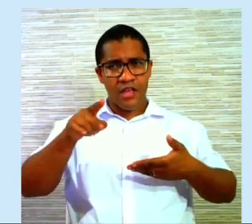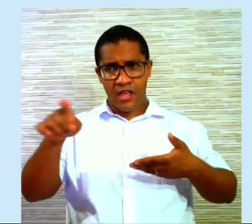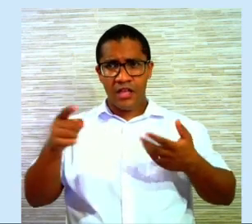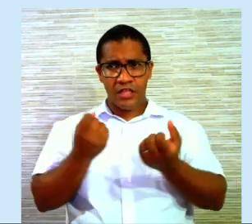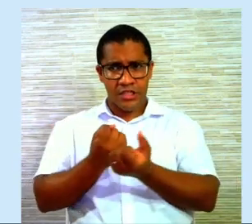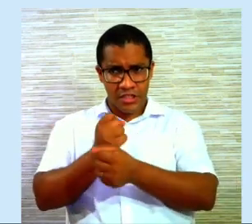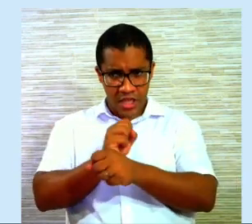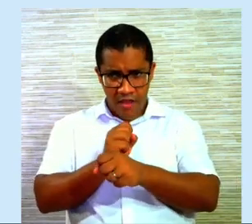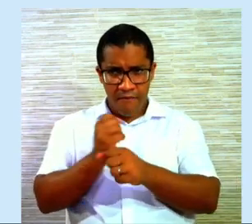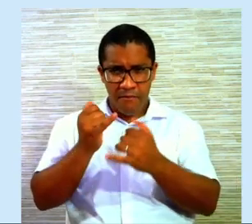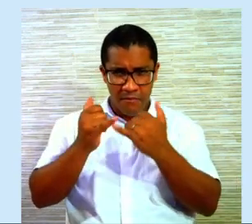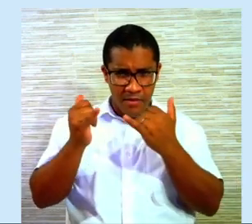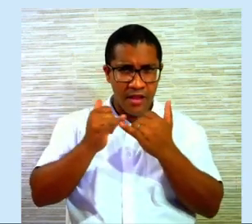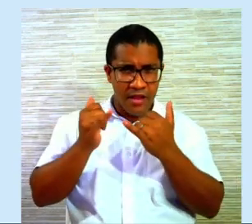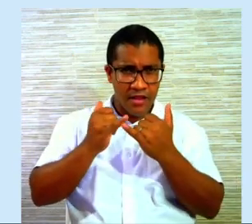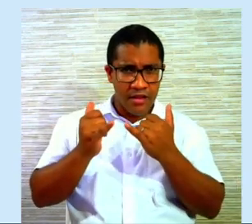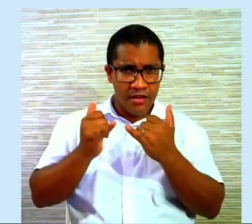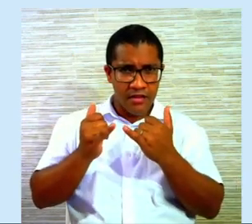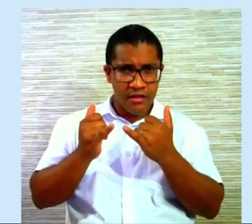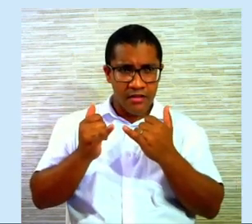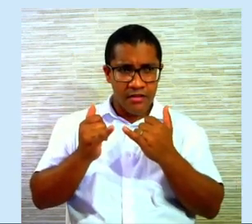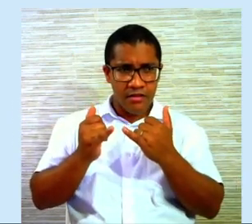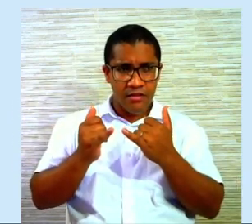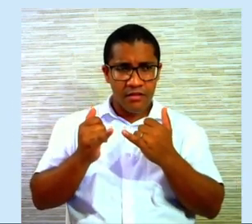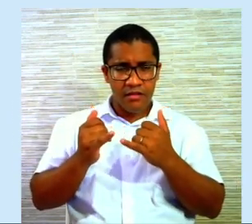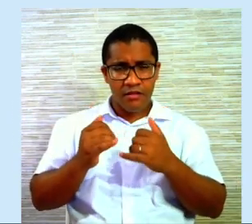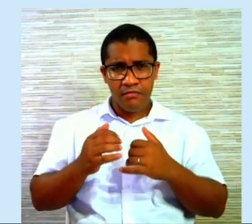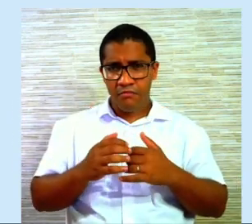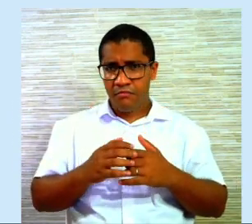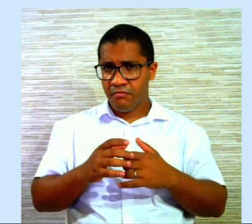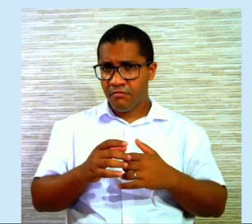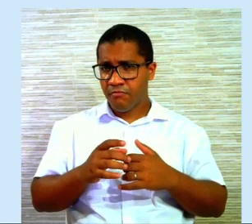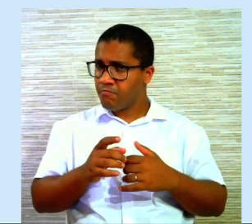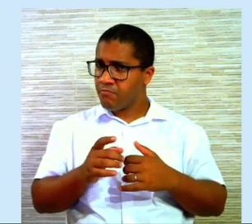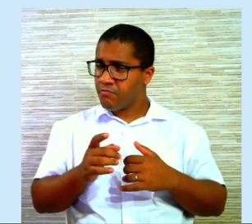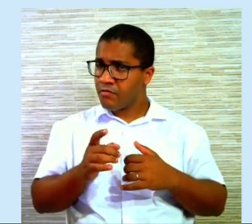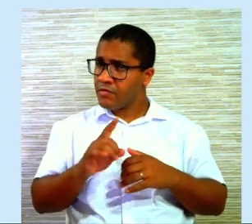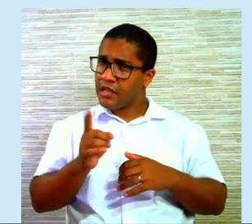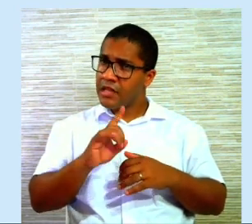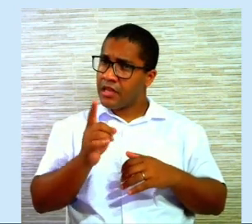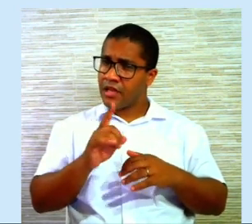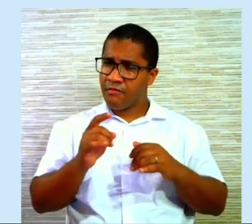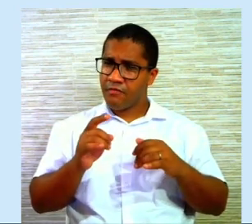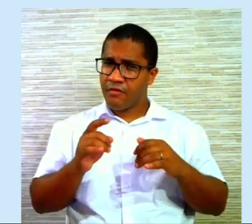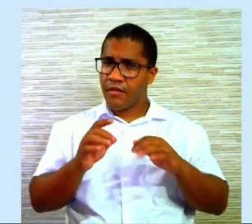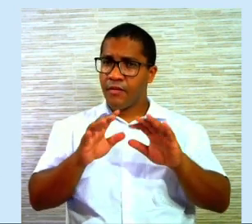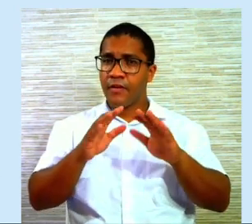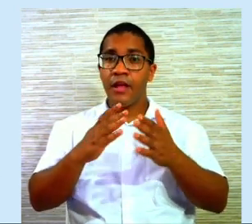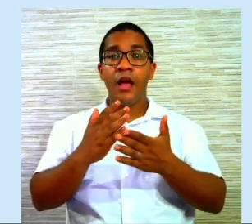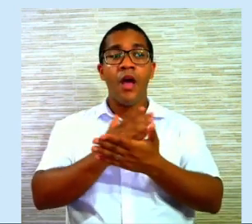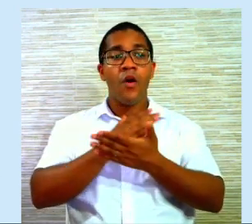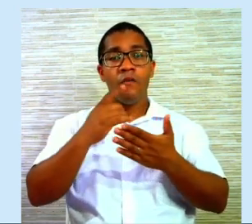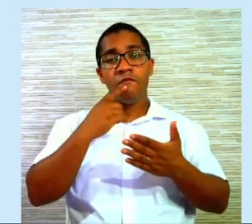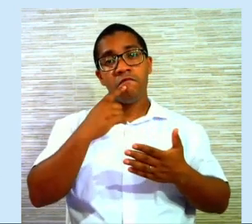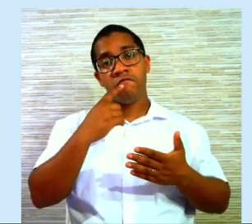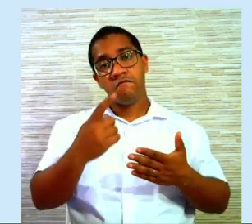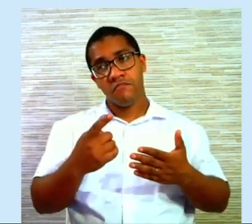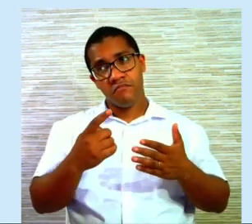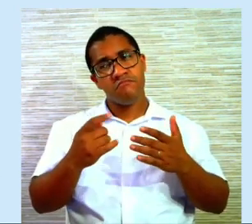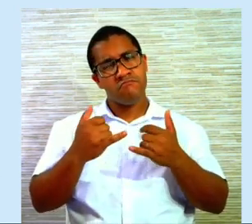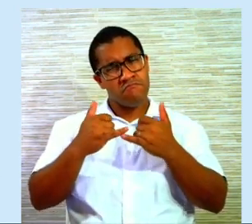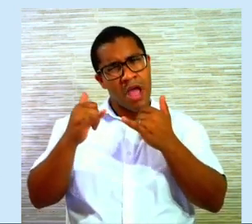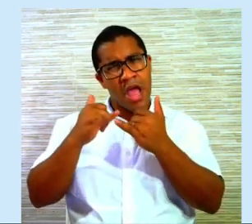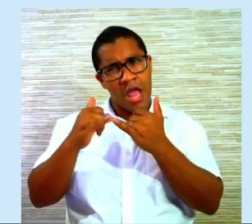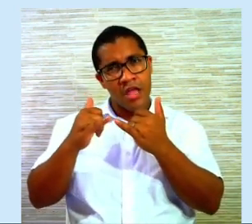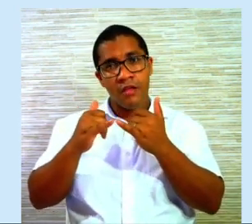então escravos? Não, não é possível interpretar. Alguém pode até fazer essa colocação,